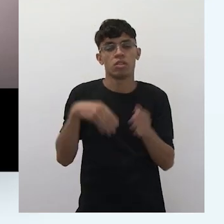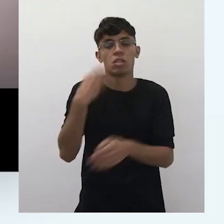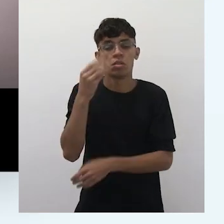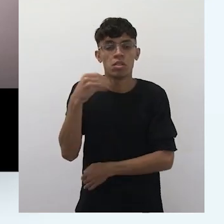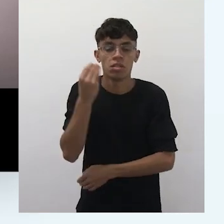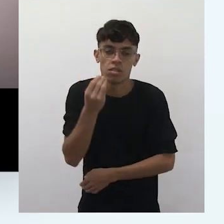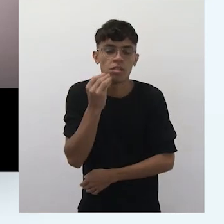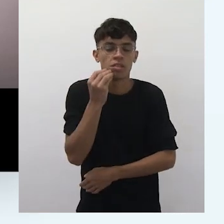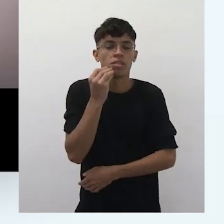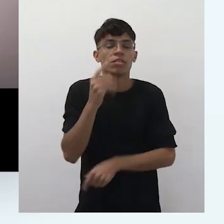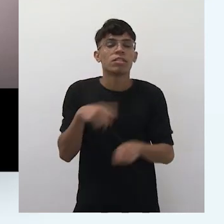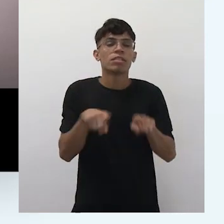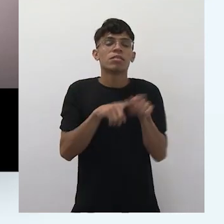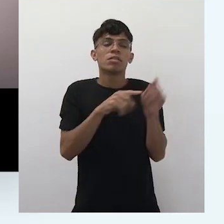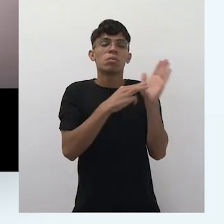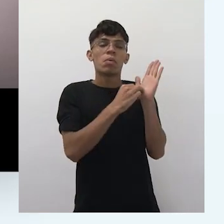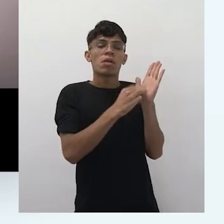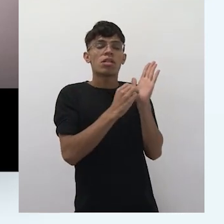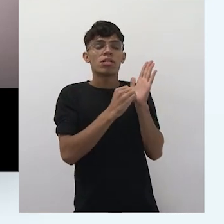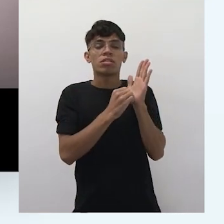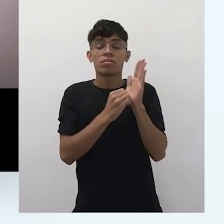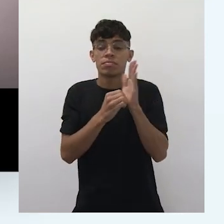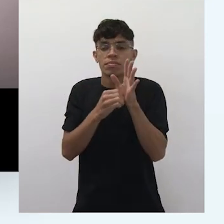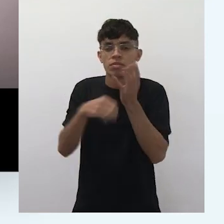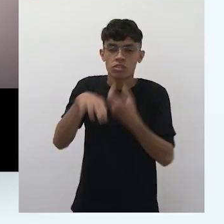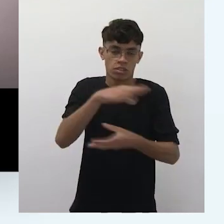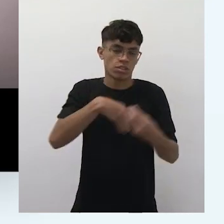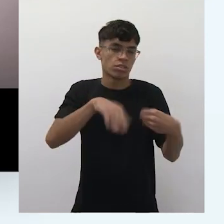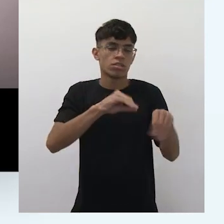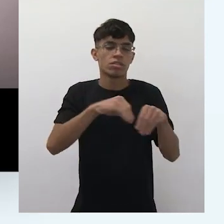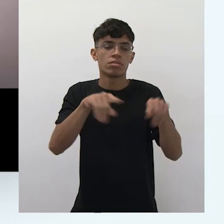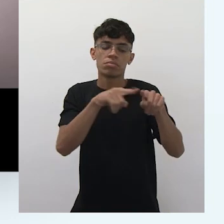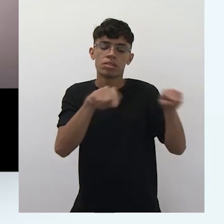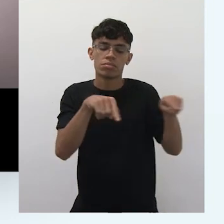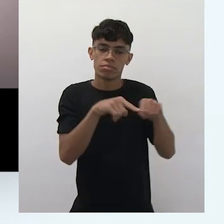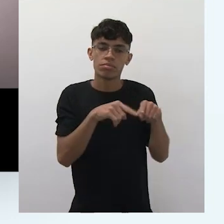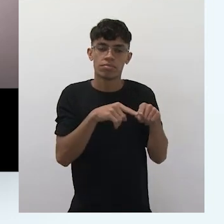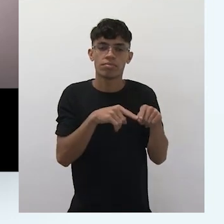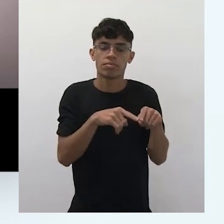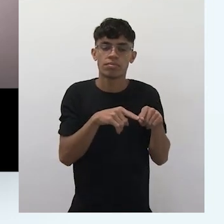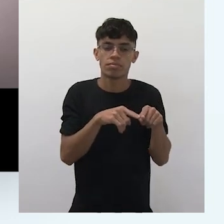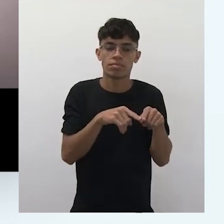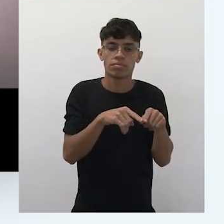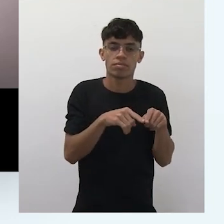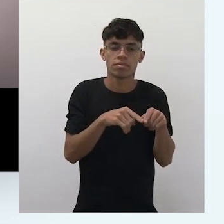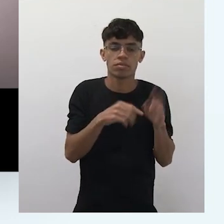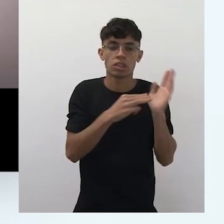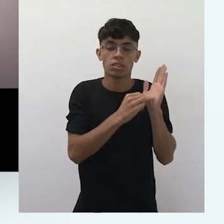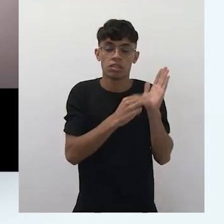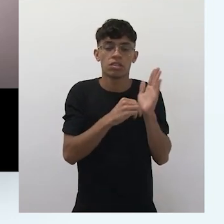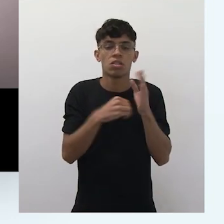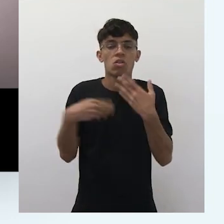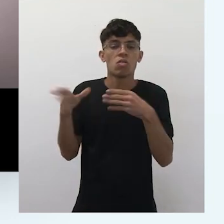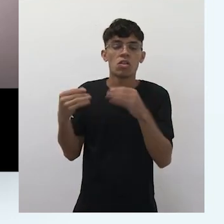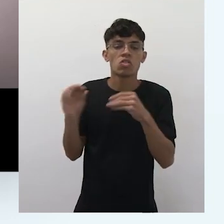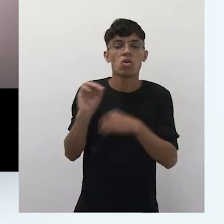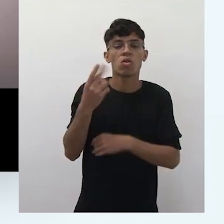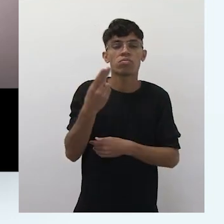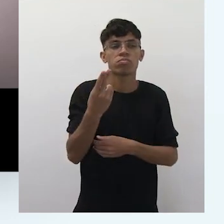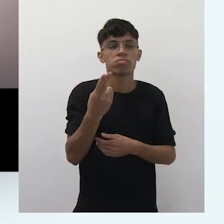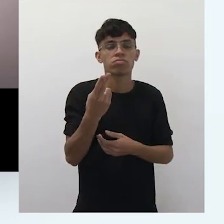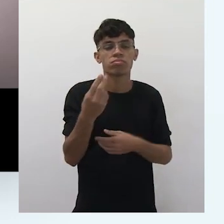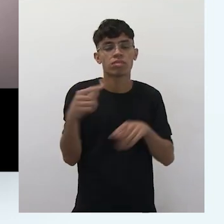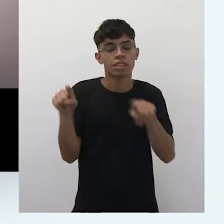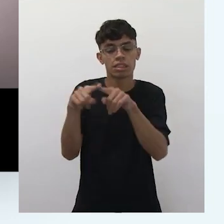experimentação e mesmo por modelos híbridos, como sala de aula invertida, modelo flexo, laboratório